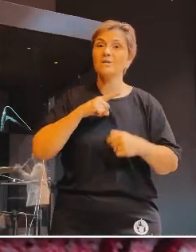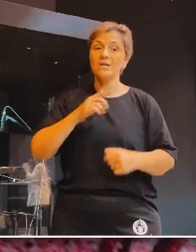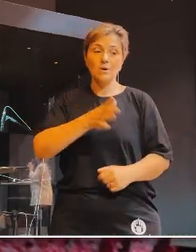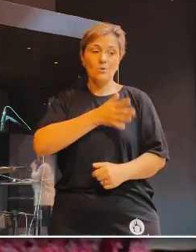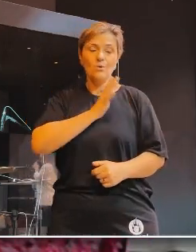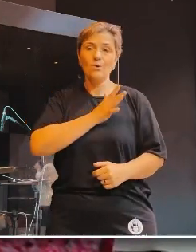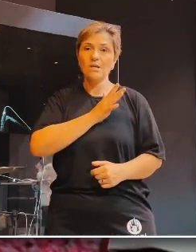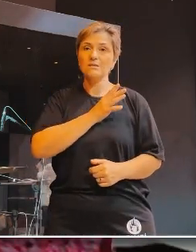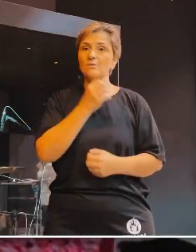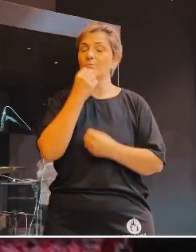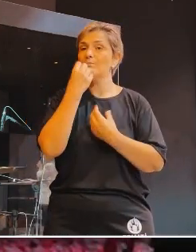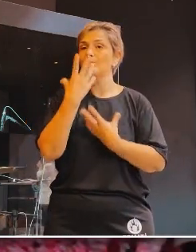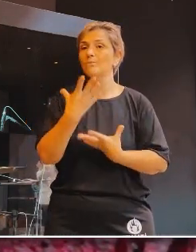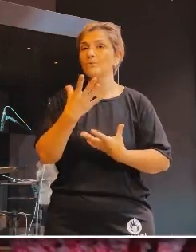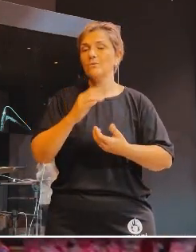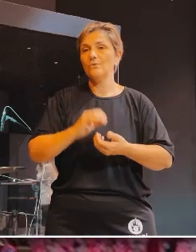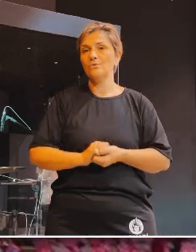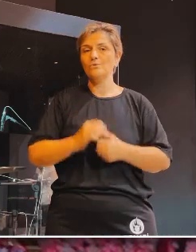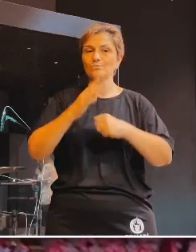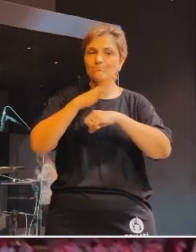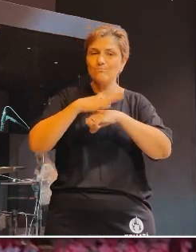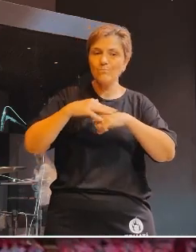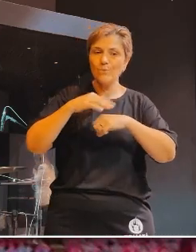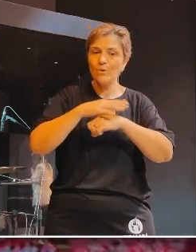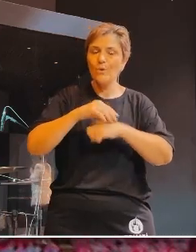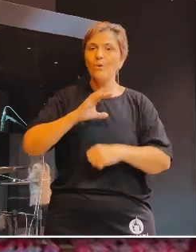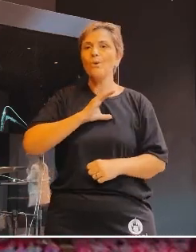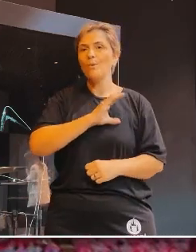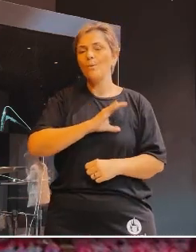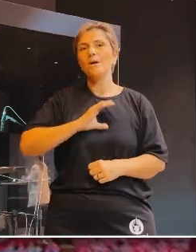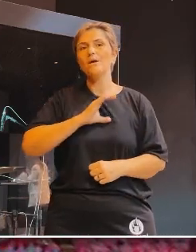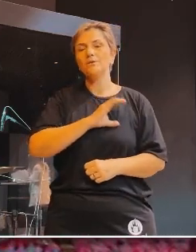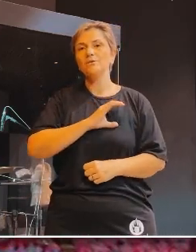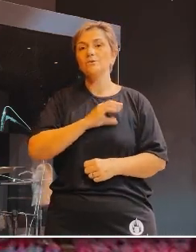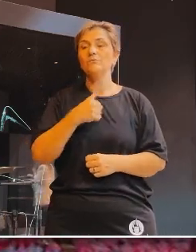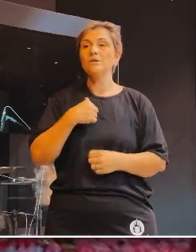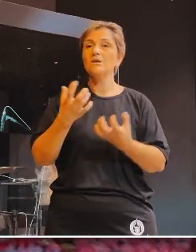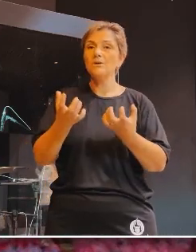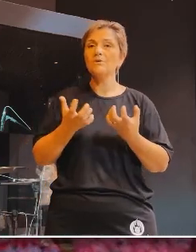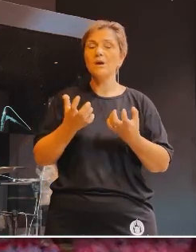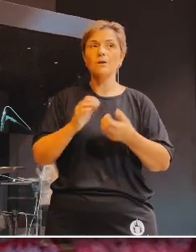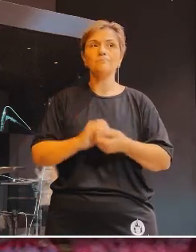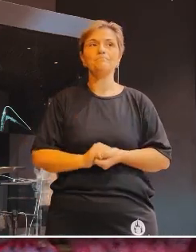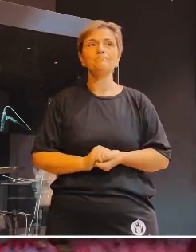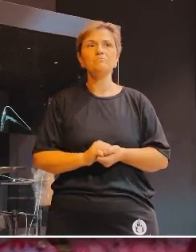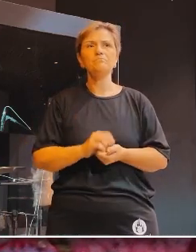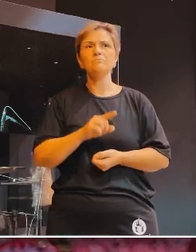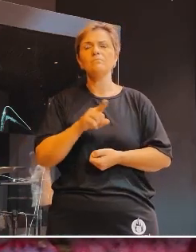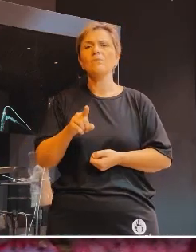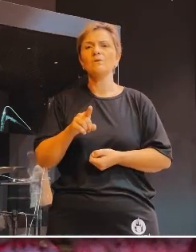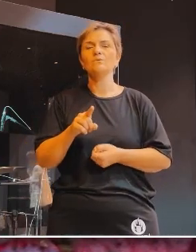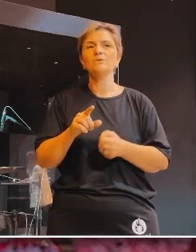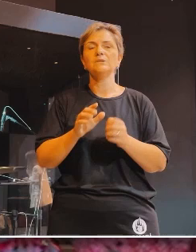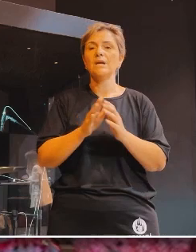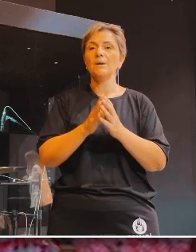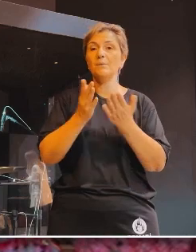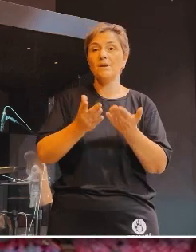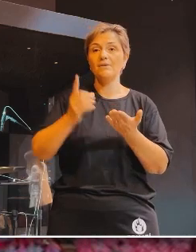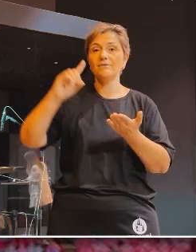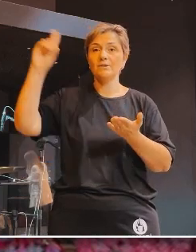coração generoso, compaixão. E eu quero que você abra a palavra do